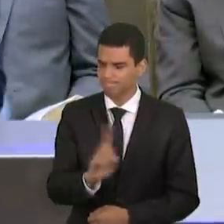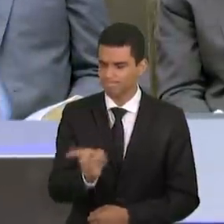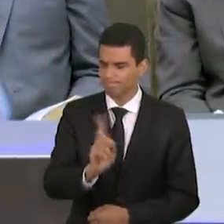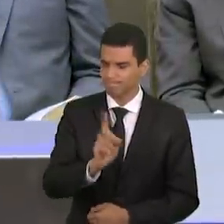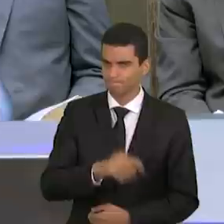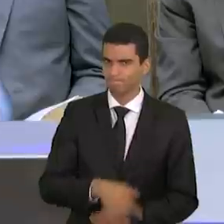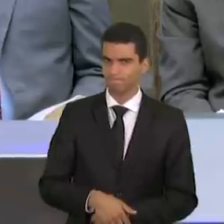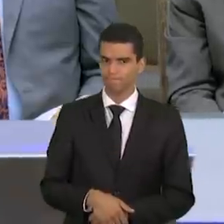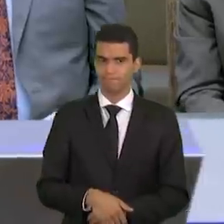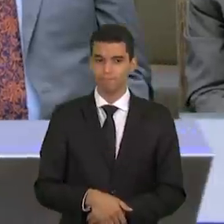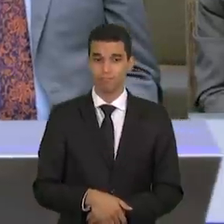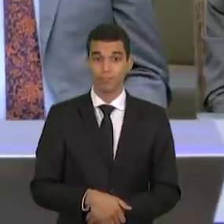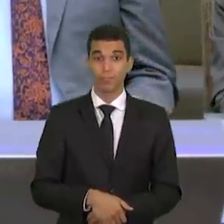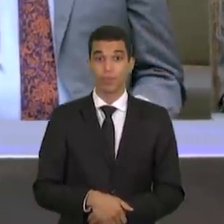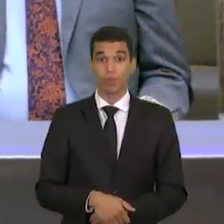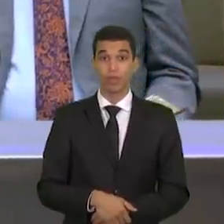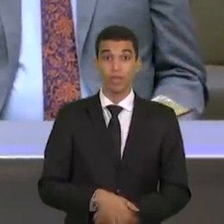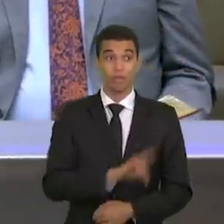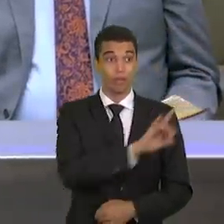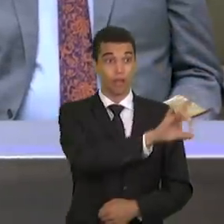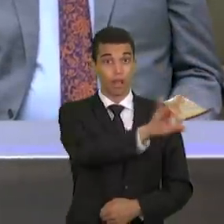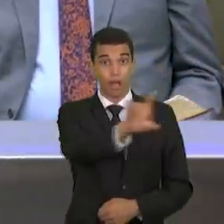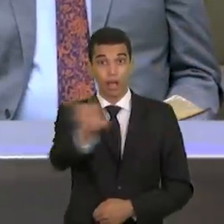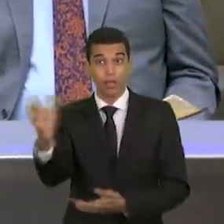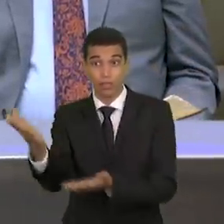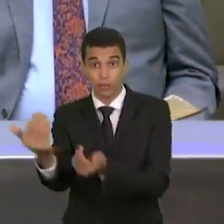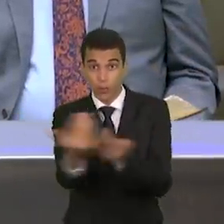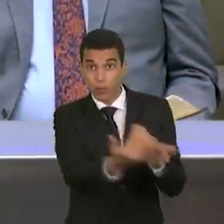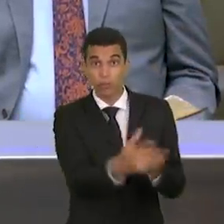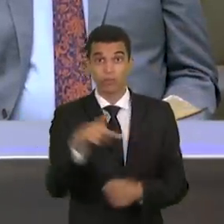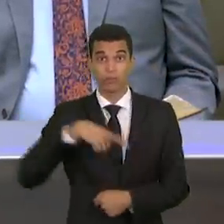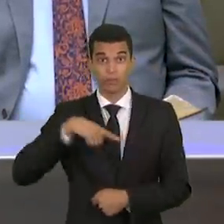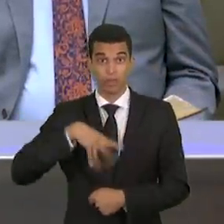Há uma guerra dentro de cada jovem.